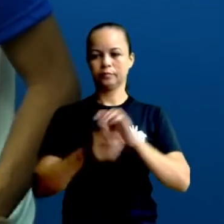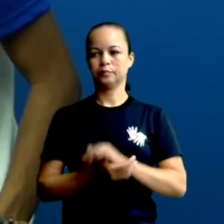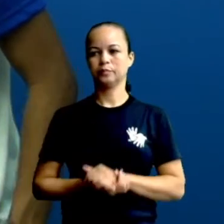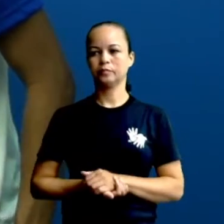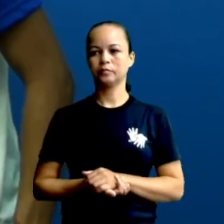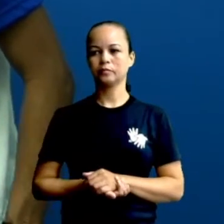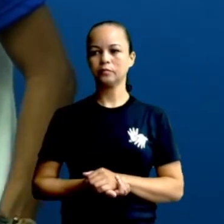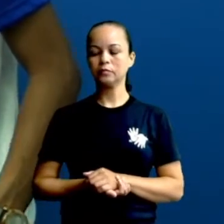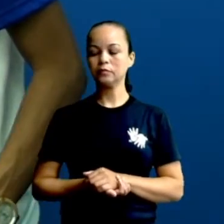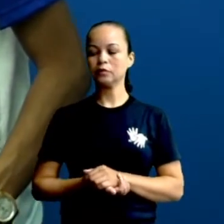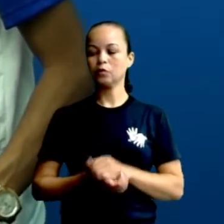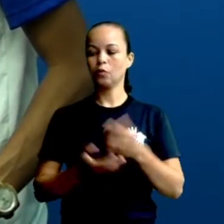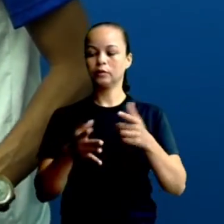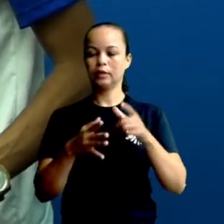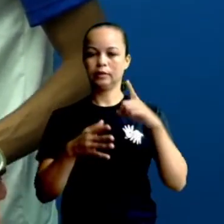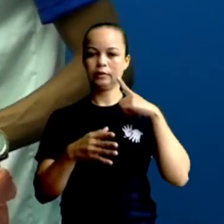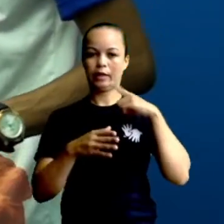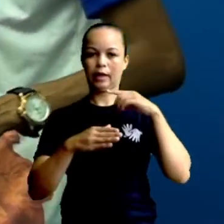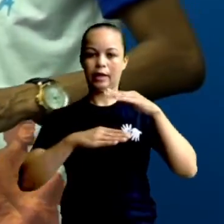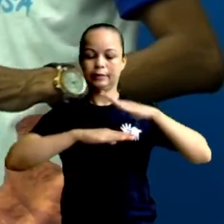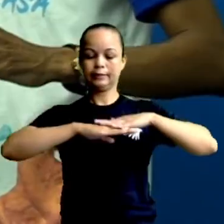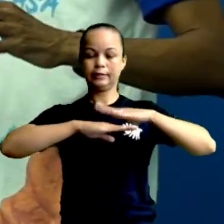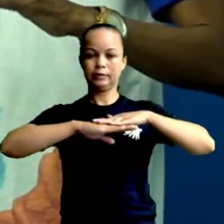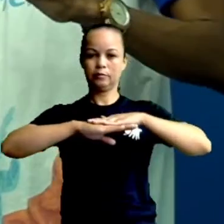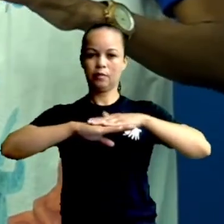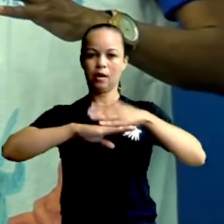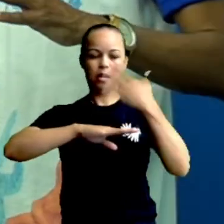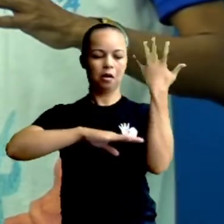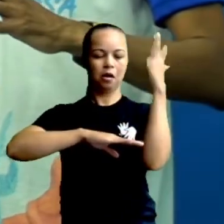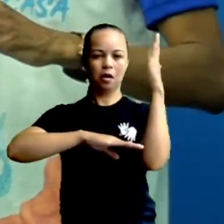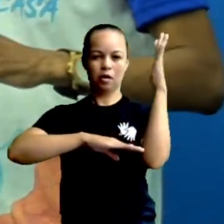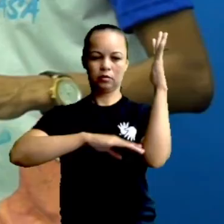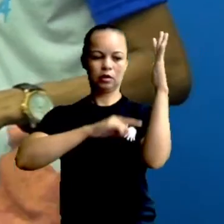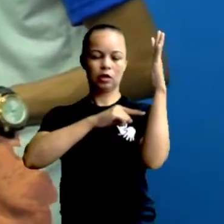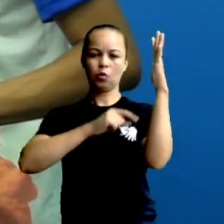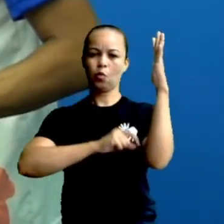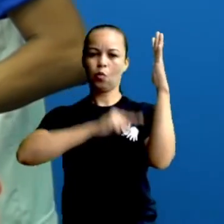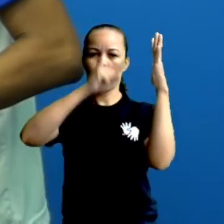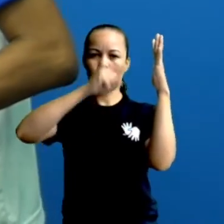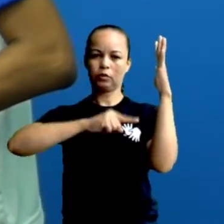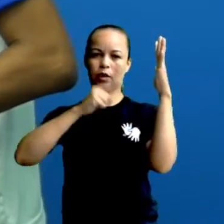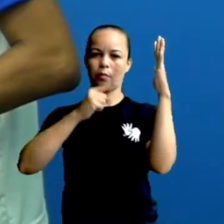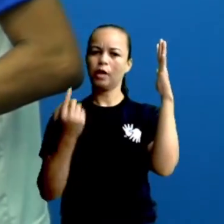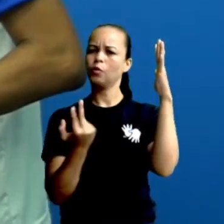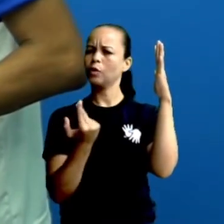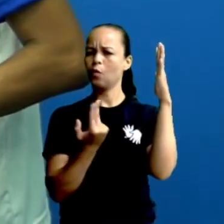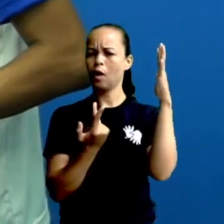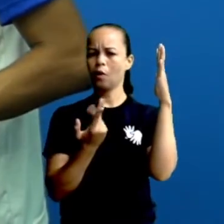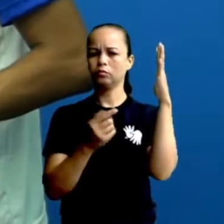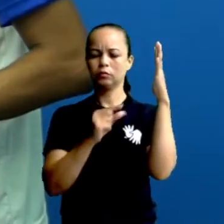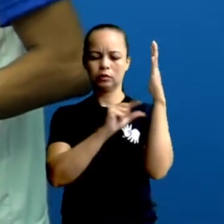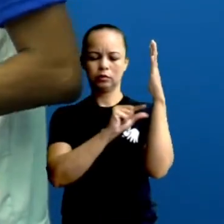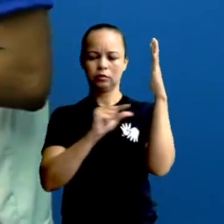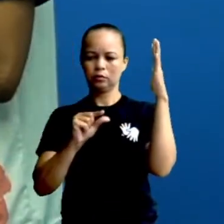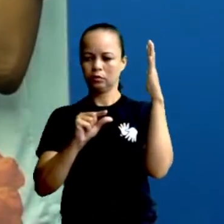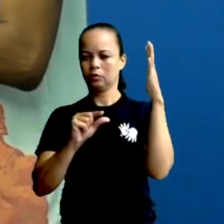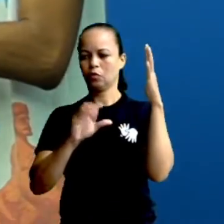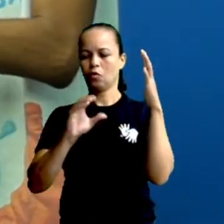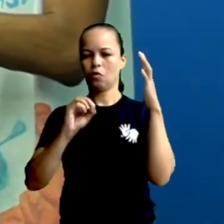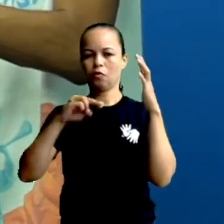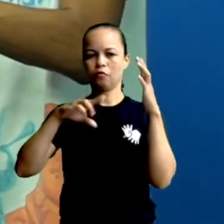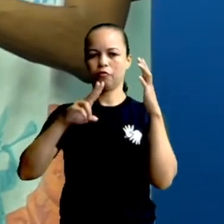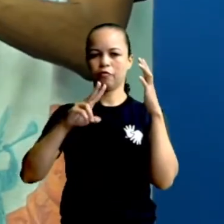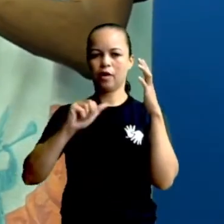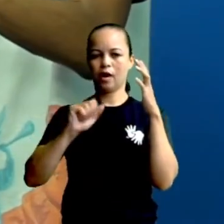Quando o objeto estiver em cima do centro de curvatura, terá basicamente o mesmo tamanho. entre o centro de curvatura e o foco,